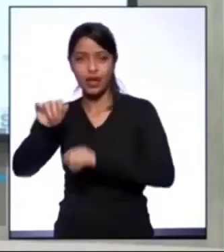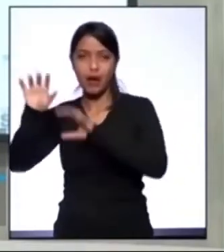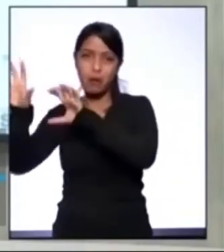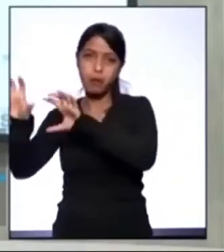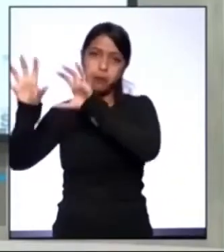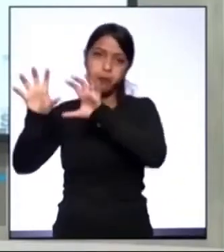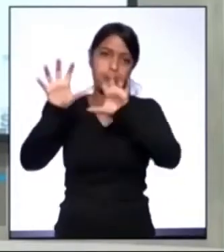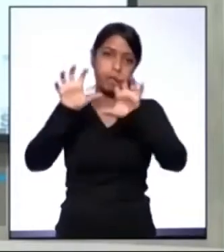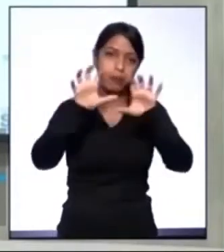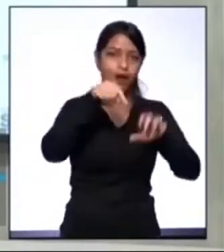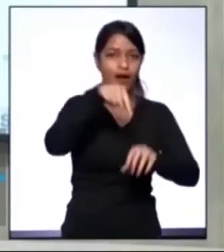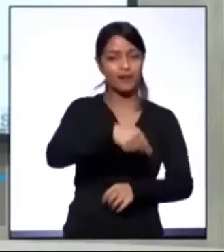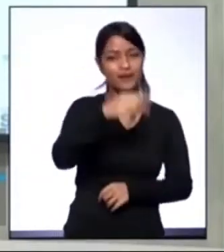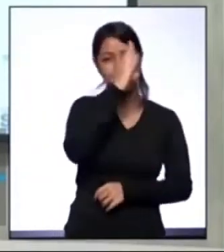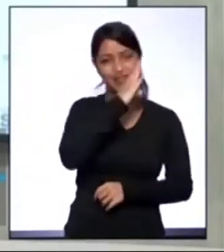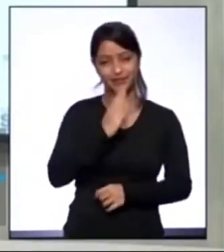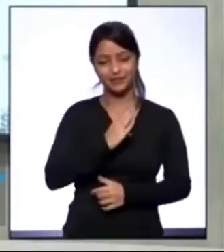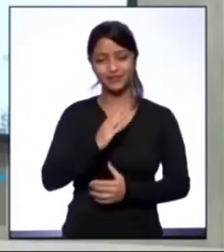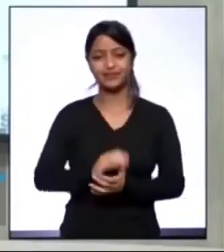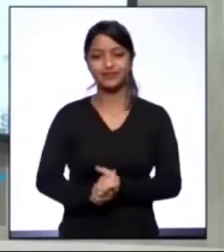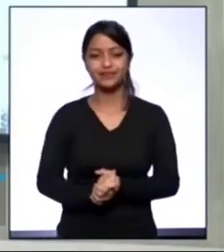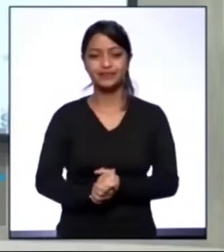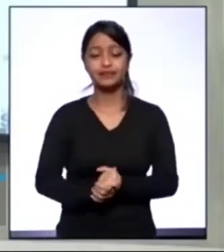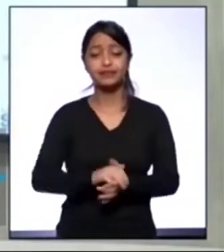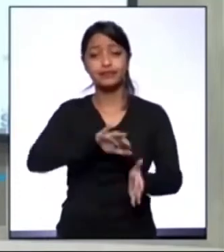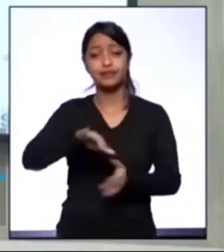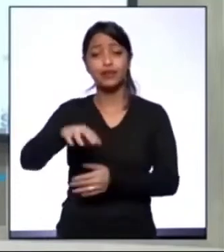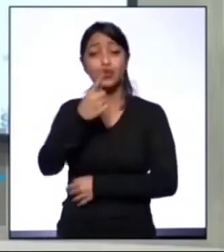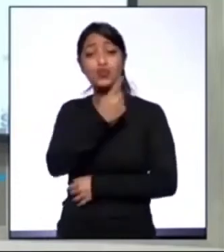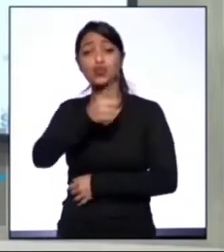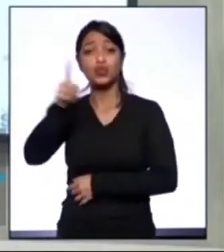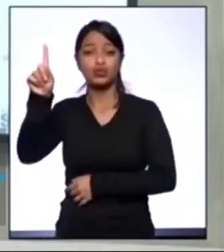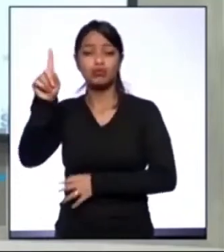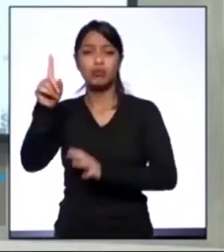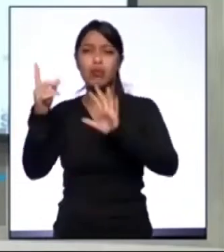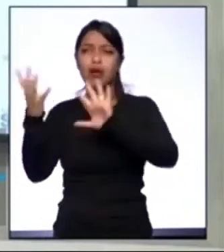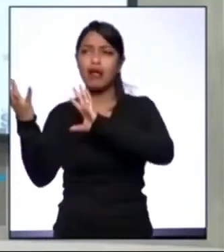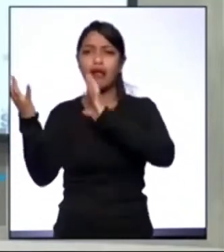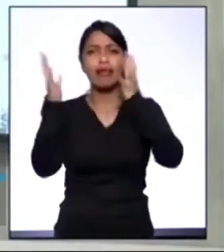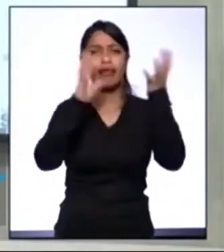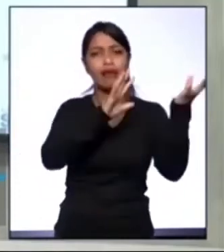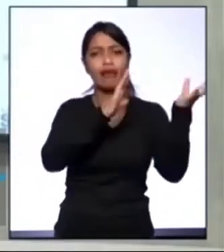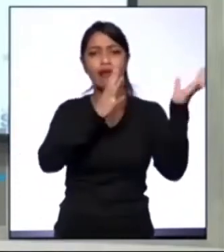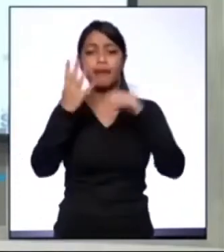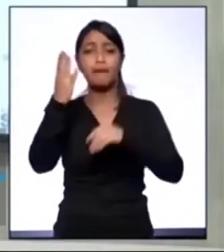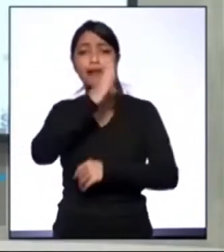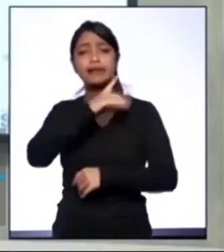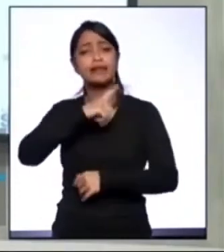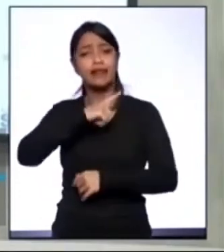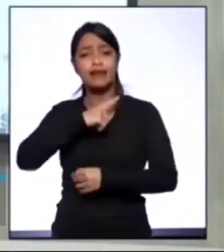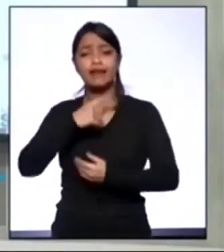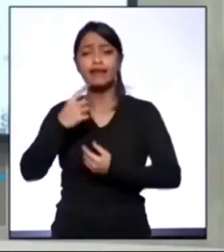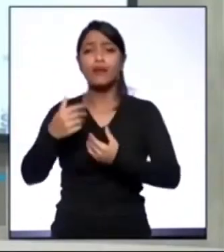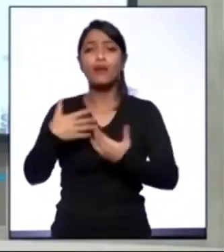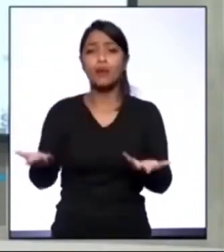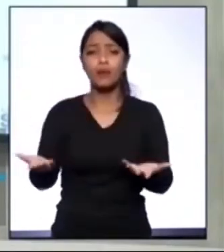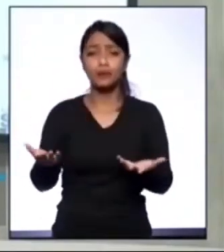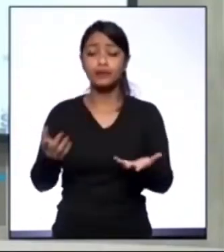último, tipos de clima no Brasil. Gente, não precisa decorar, não é decorar, mas precisa